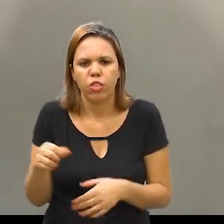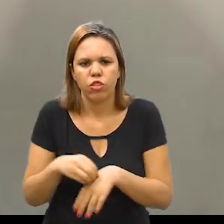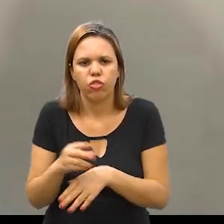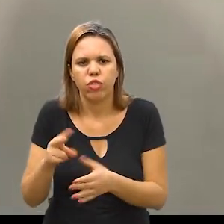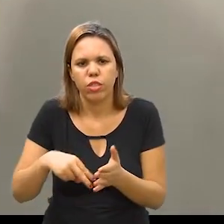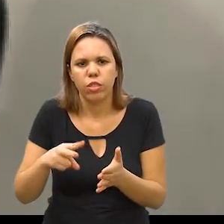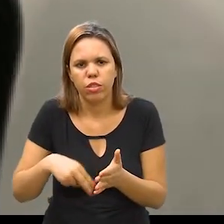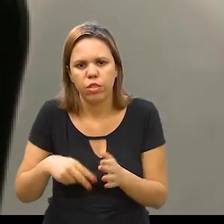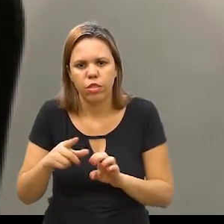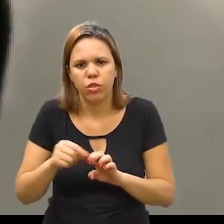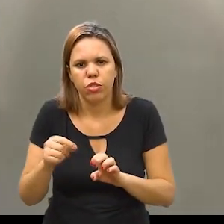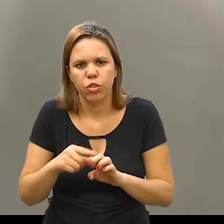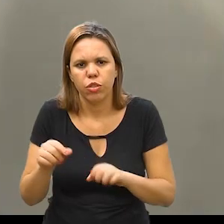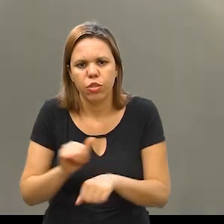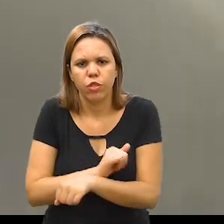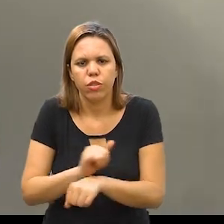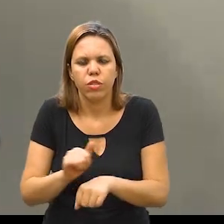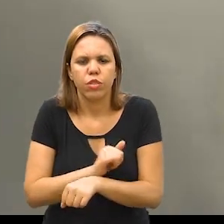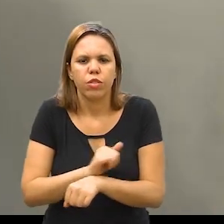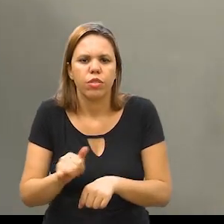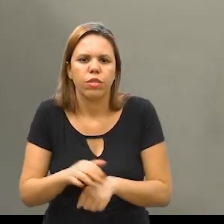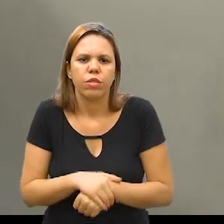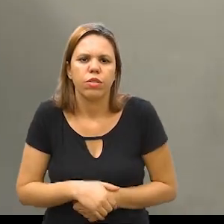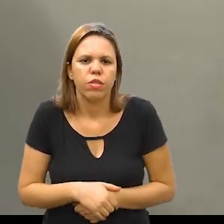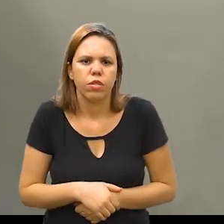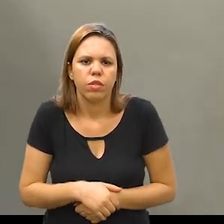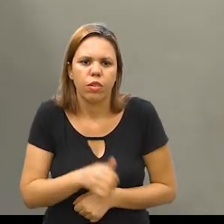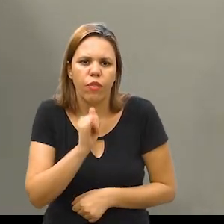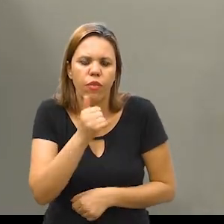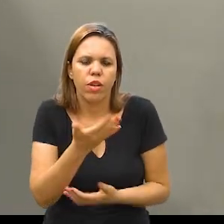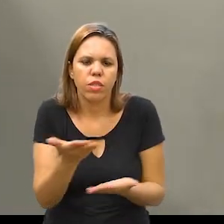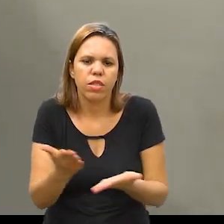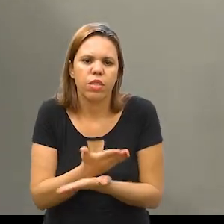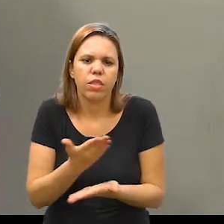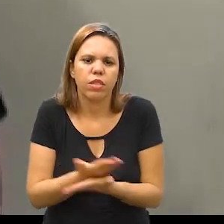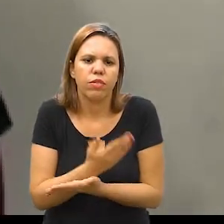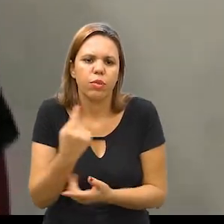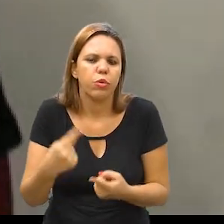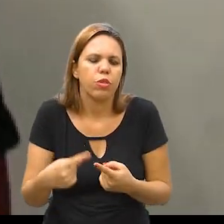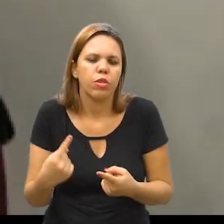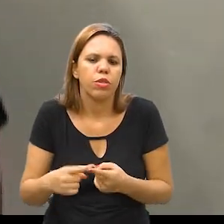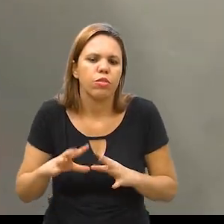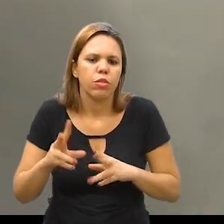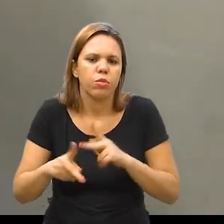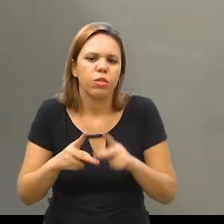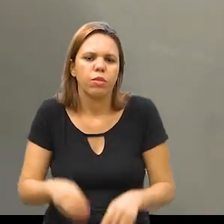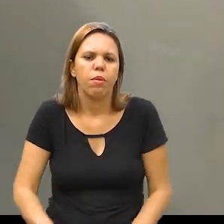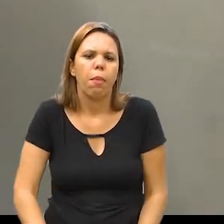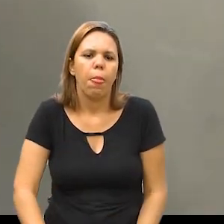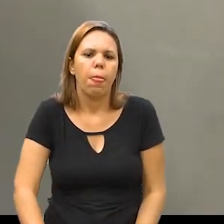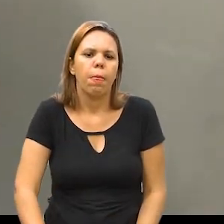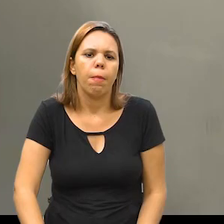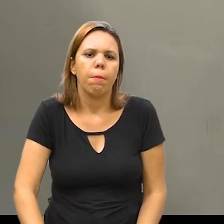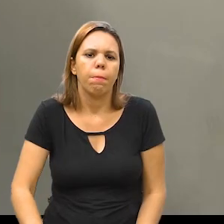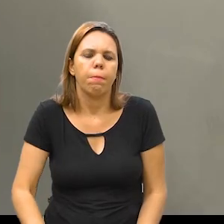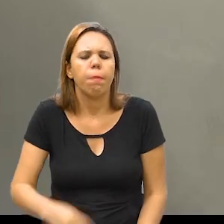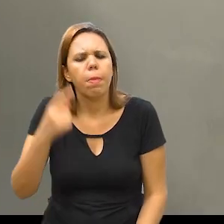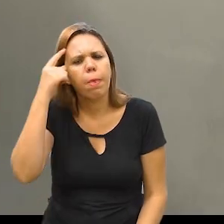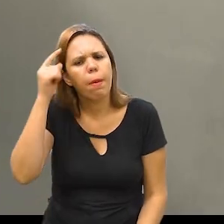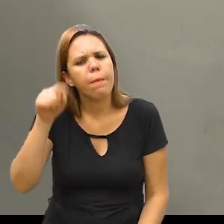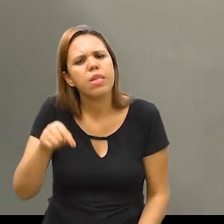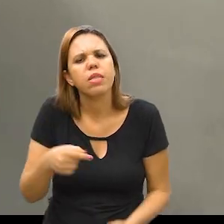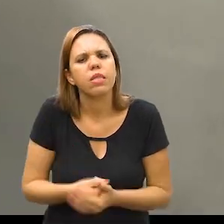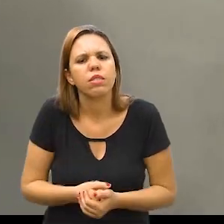ó, Empreendedorismo e Estratégia. Eu indico esse livro porque para toda pessoa que está